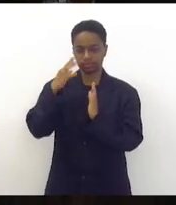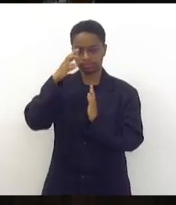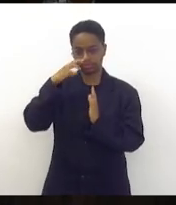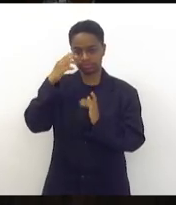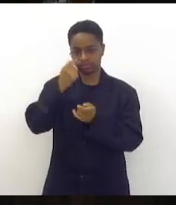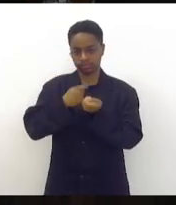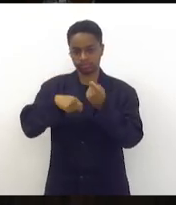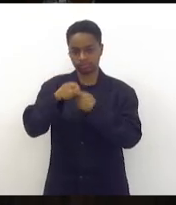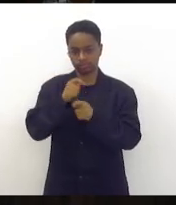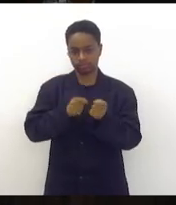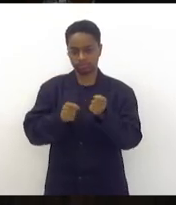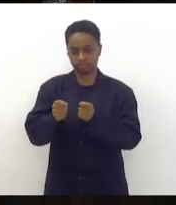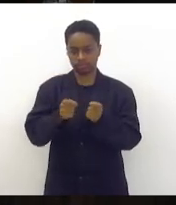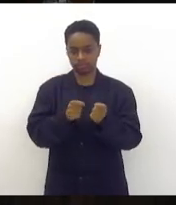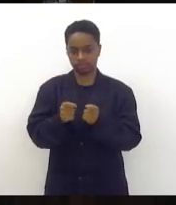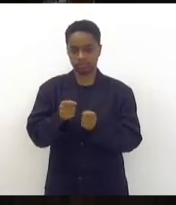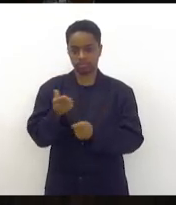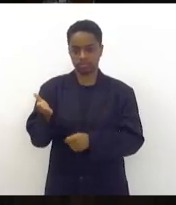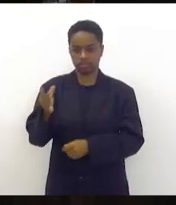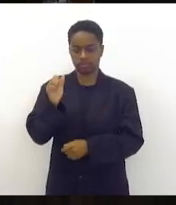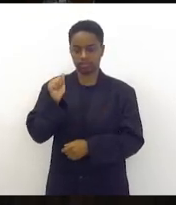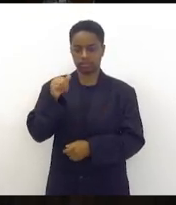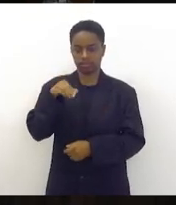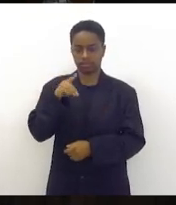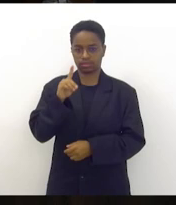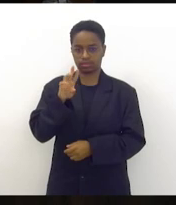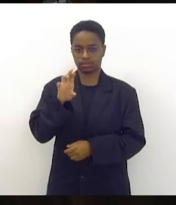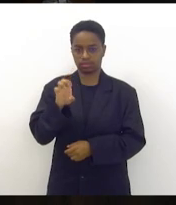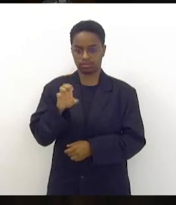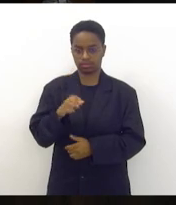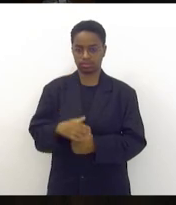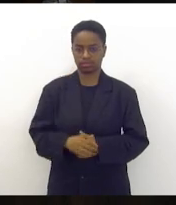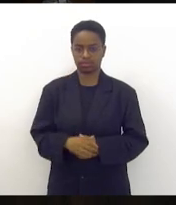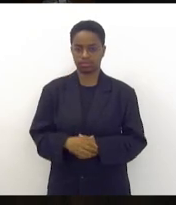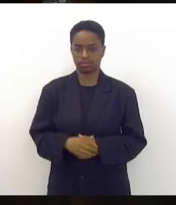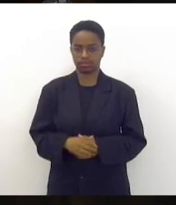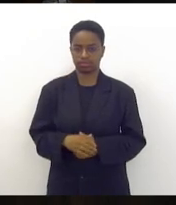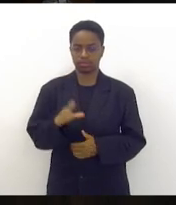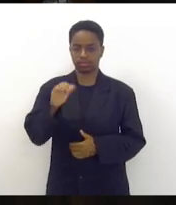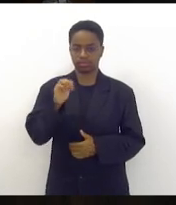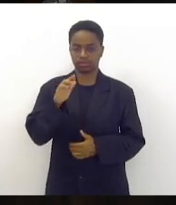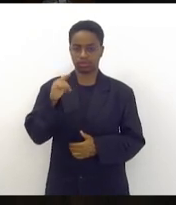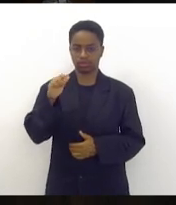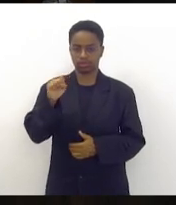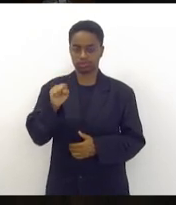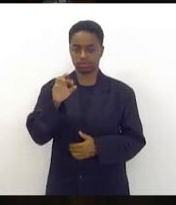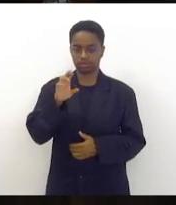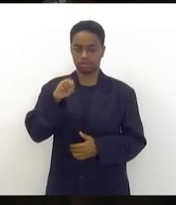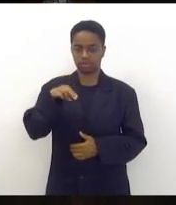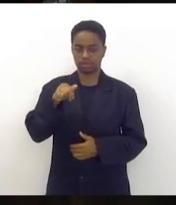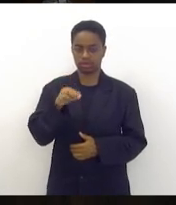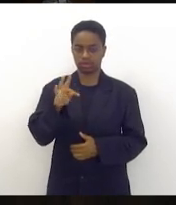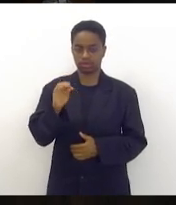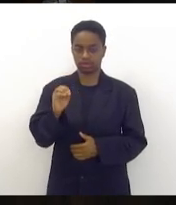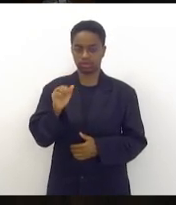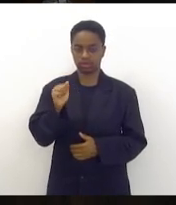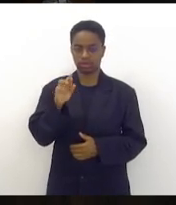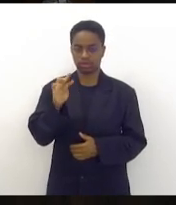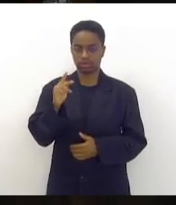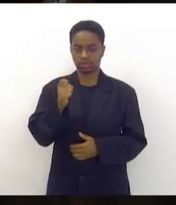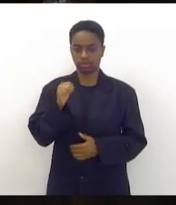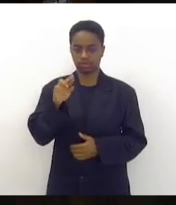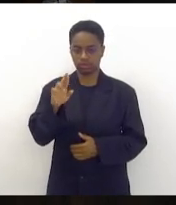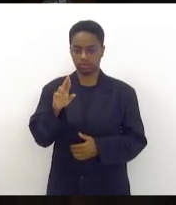Fiscalização Financeira e Controle, André Correia, Carlos Macedo, Renato Miranda, Arthur Monteiro,